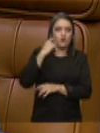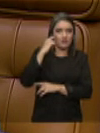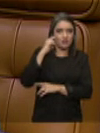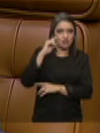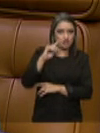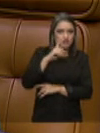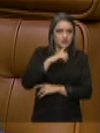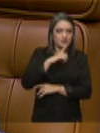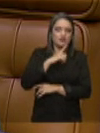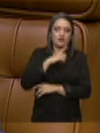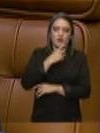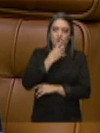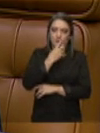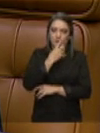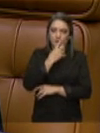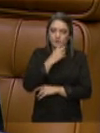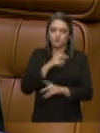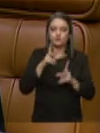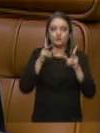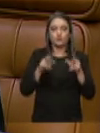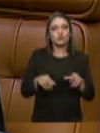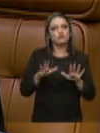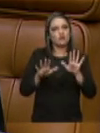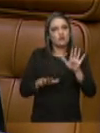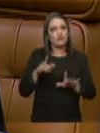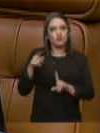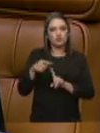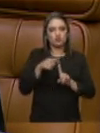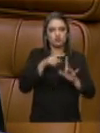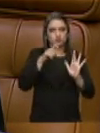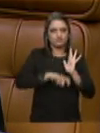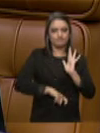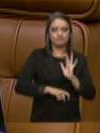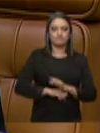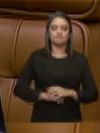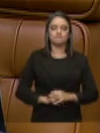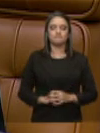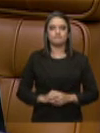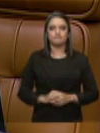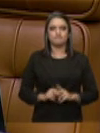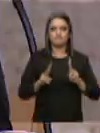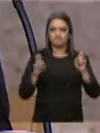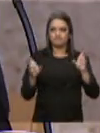anterioridade nonagesimal, conforme a natureza do tributo. Essa fica sendo a tese.